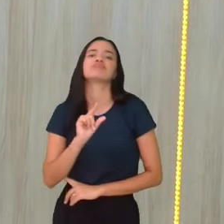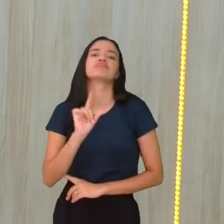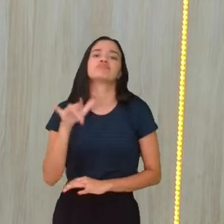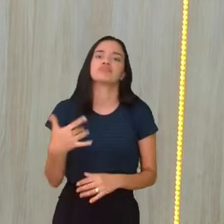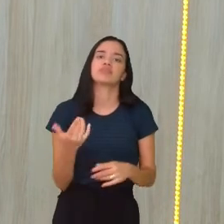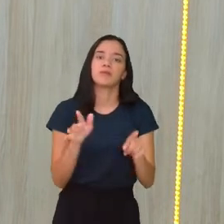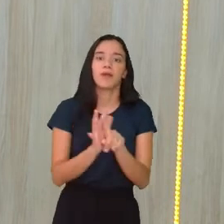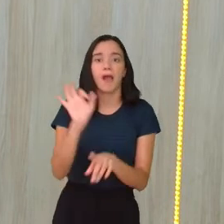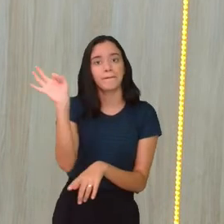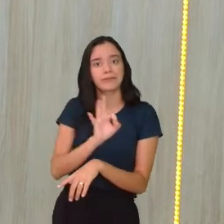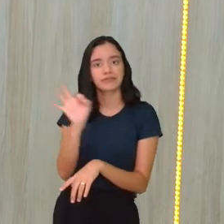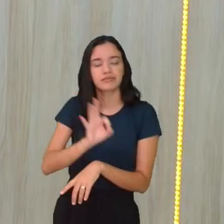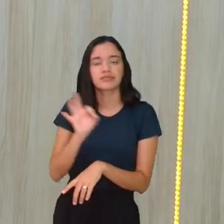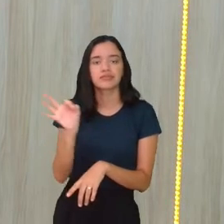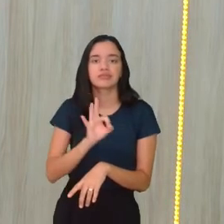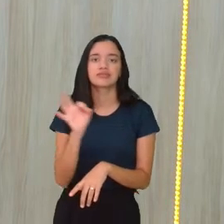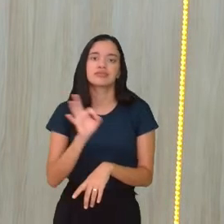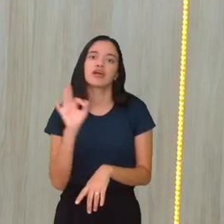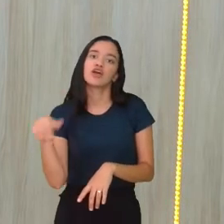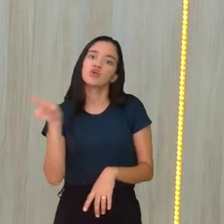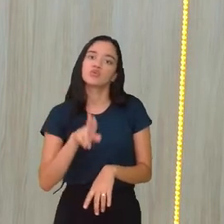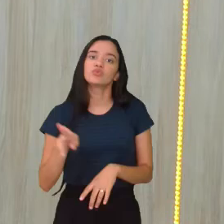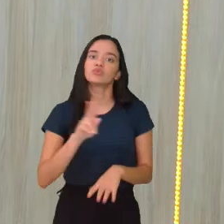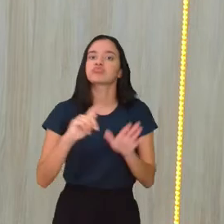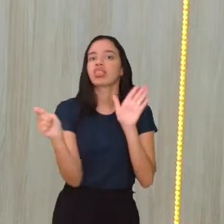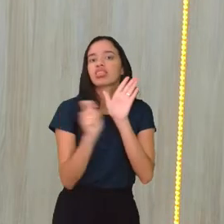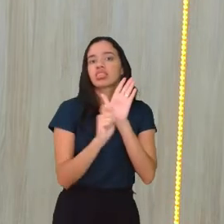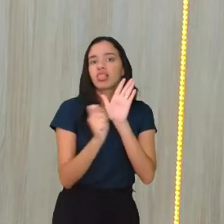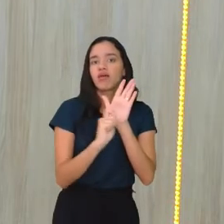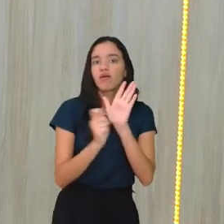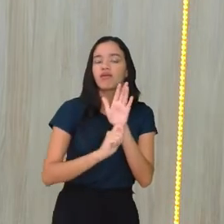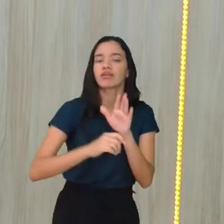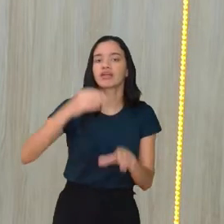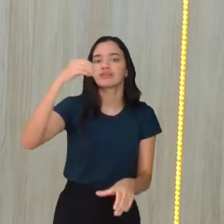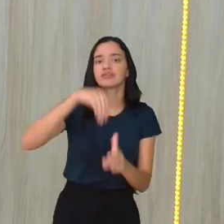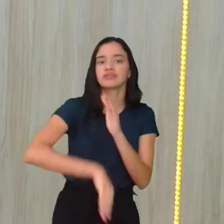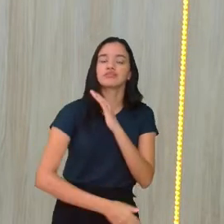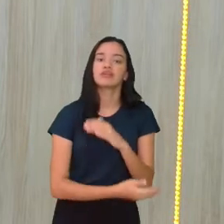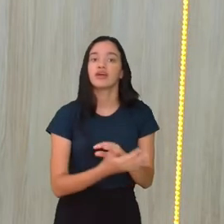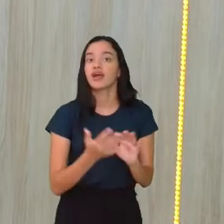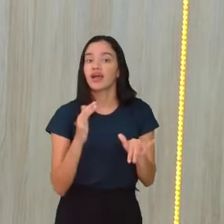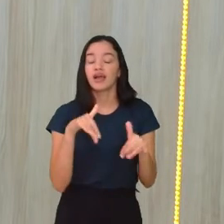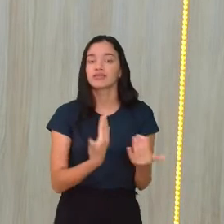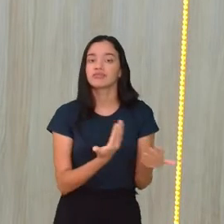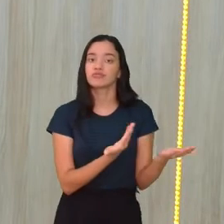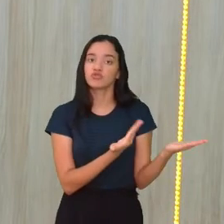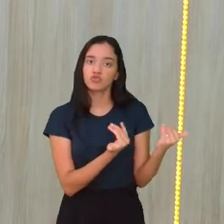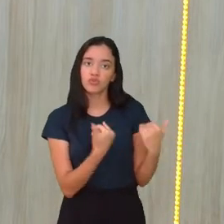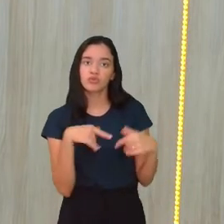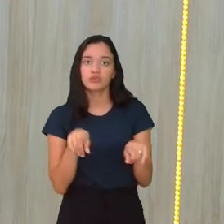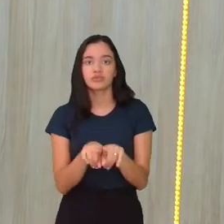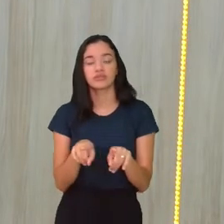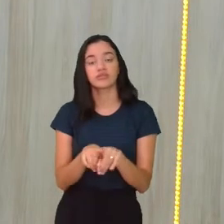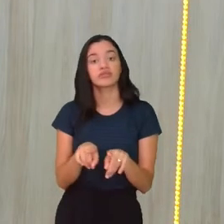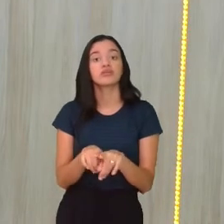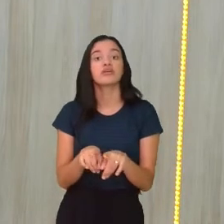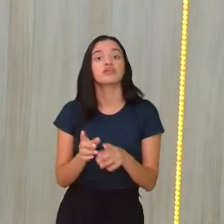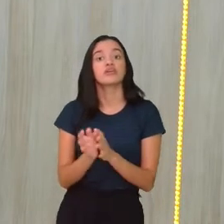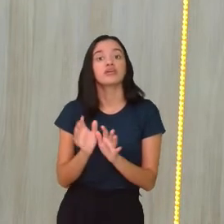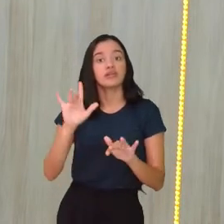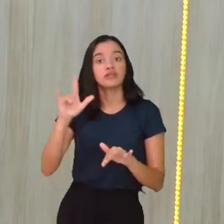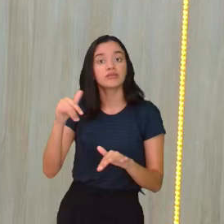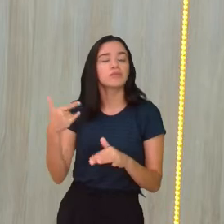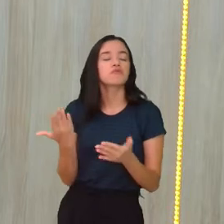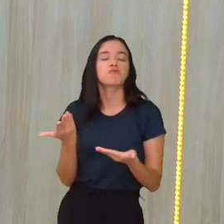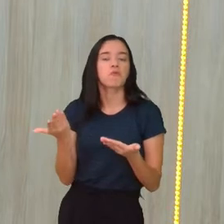o índice aí de uso de drogas dentro dos jovens e adolescentes. Então, cada um estabelece aí qual